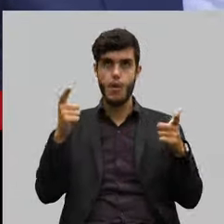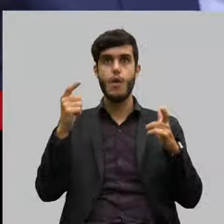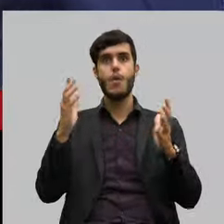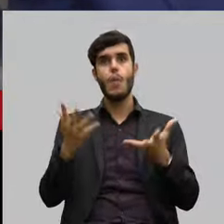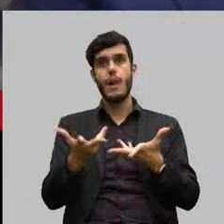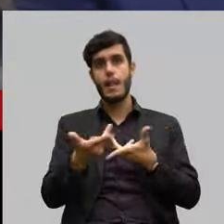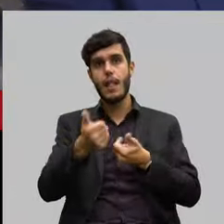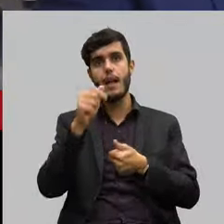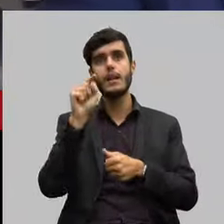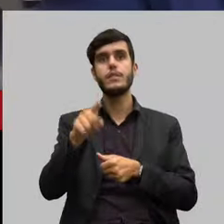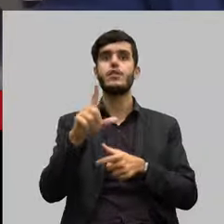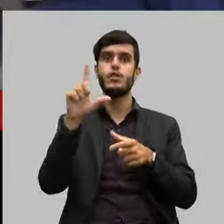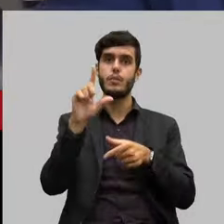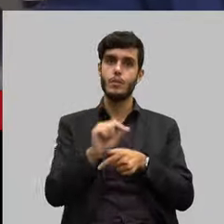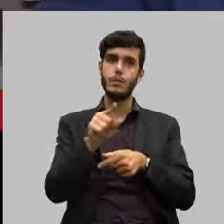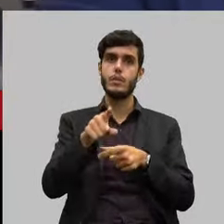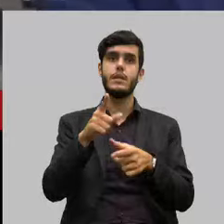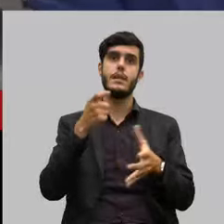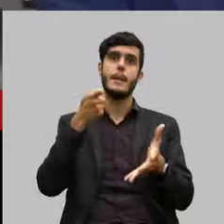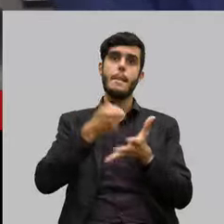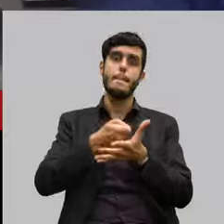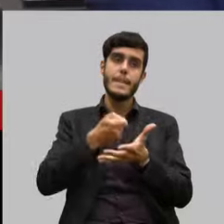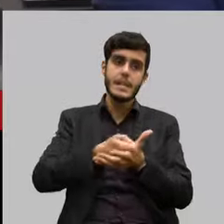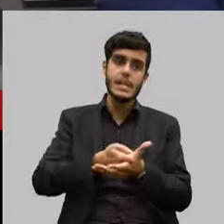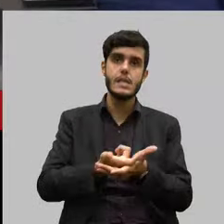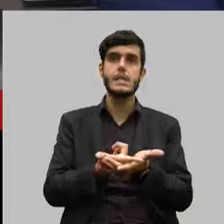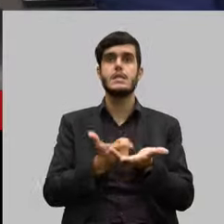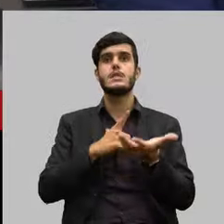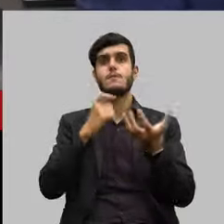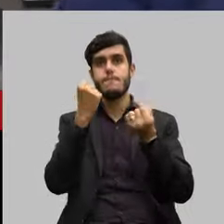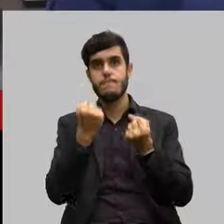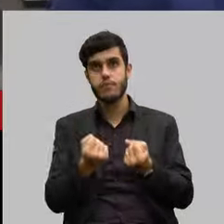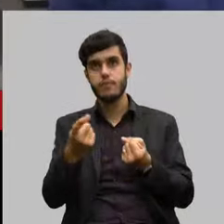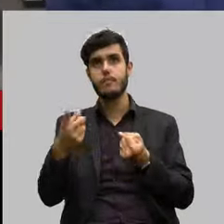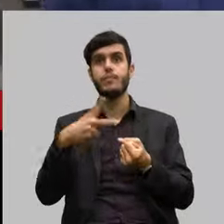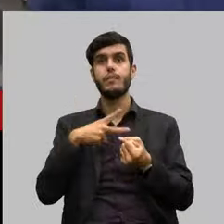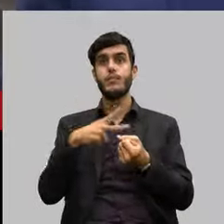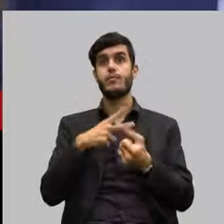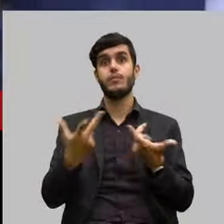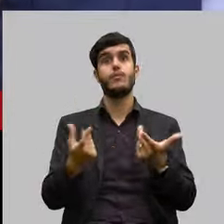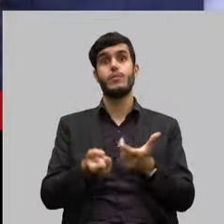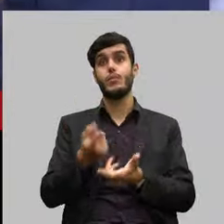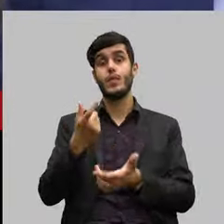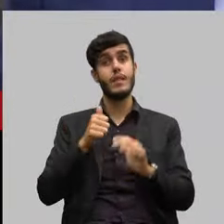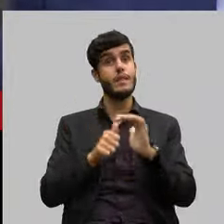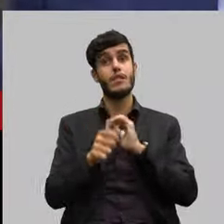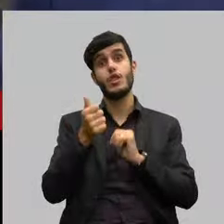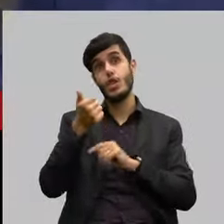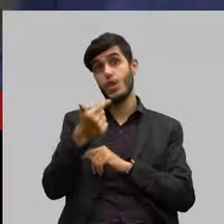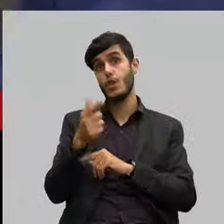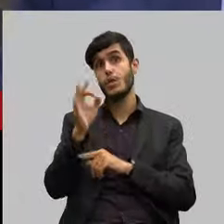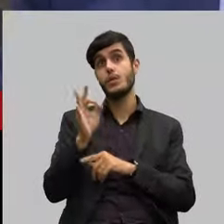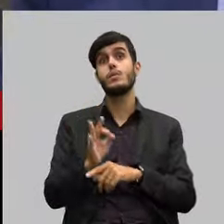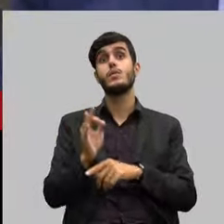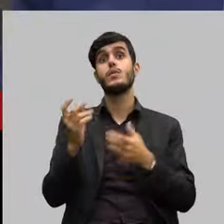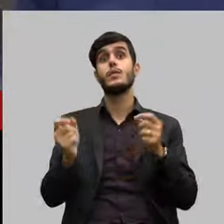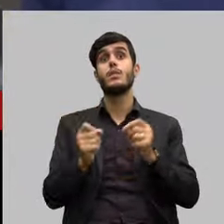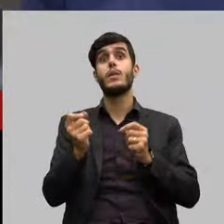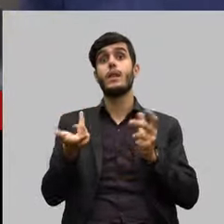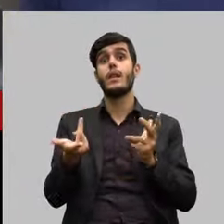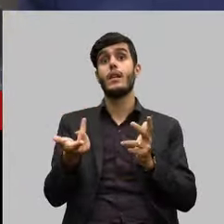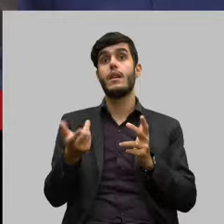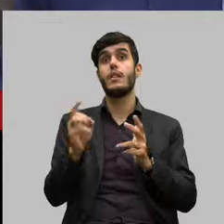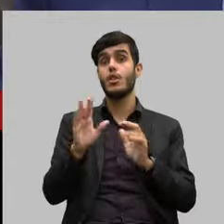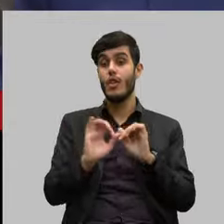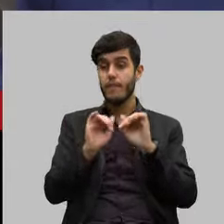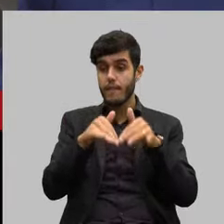aí diminuiria a pressão a tensão e o argumento da privatização porque não se investe os 12% que que acontece que é só no final do